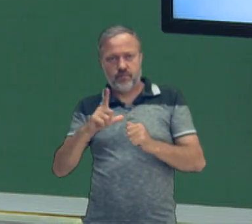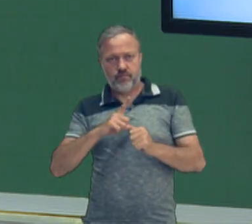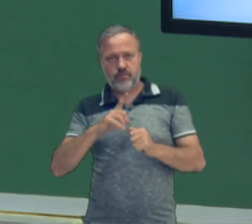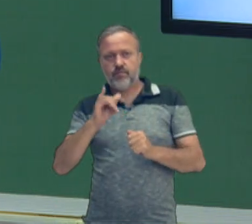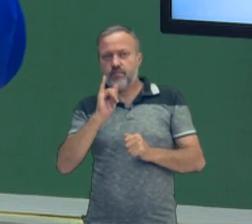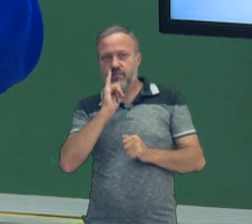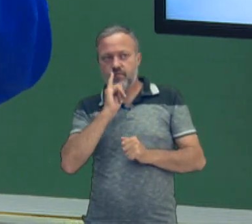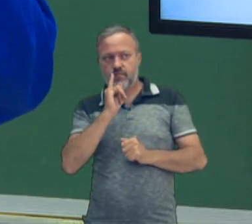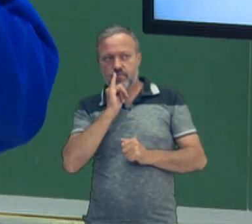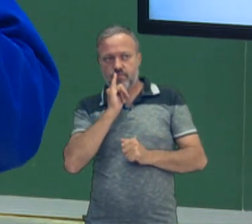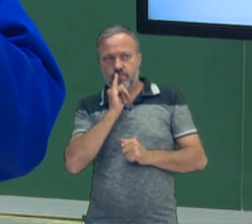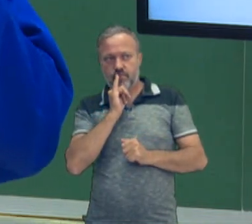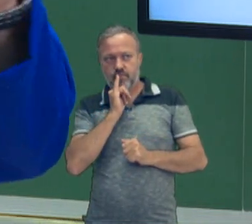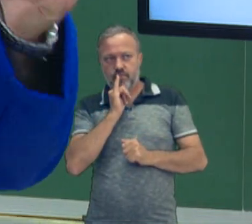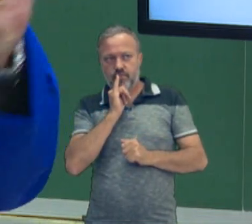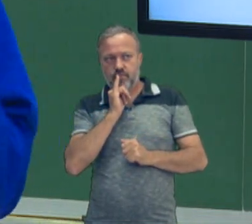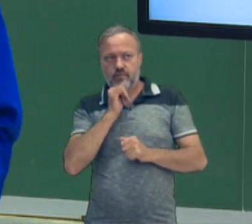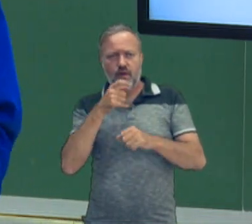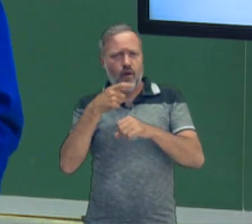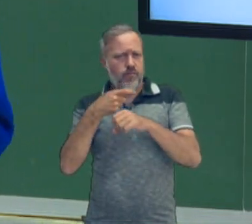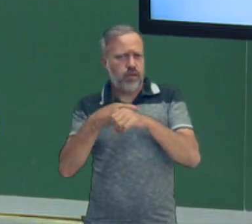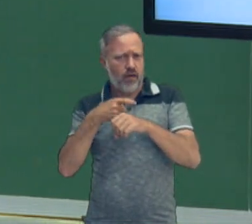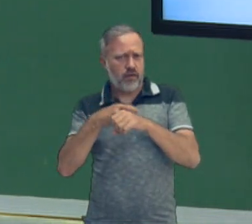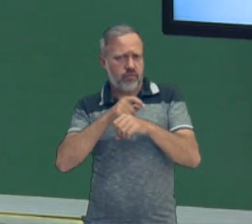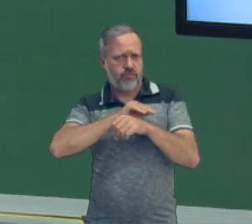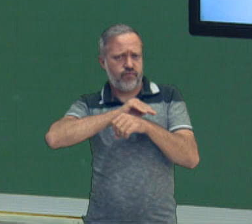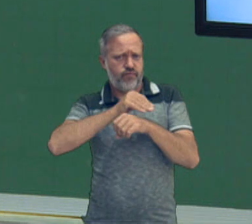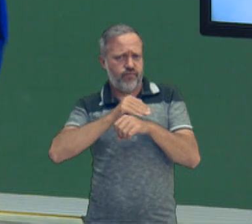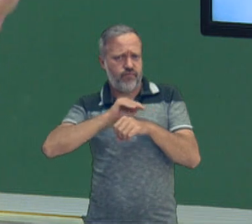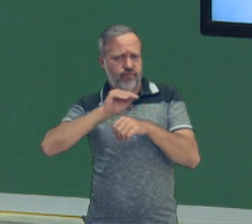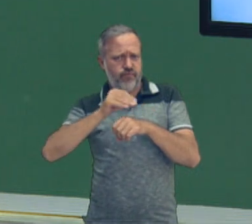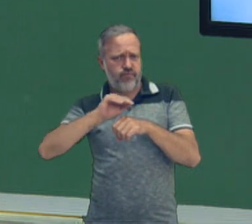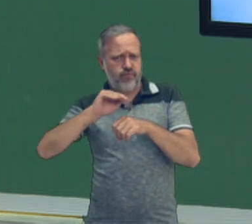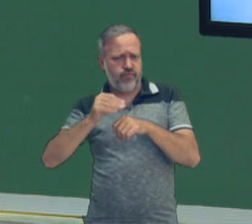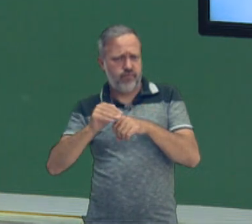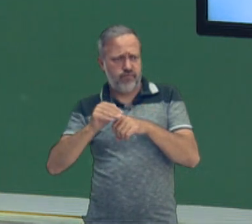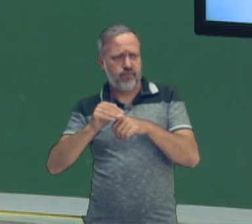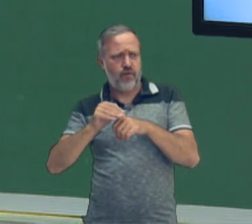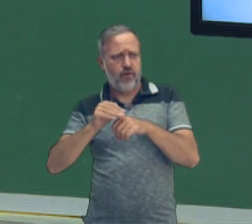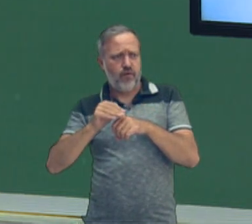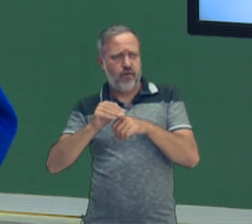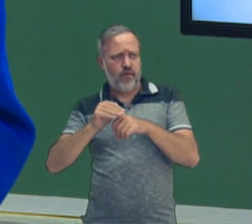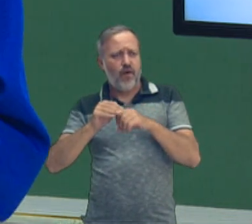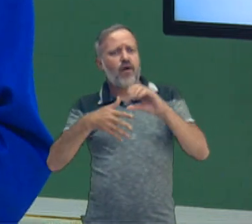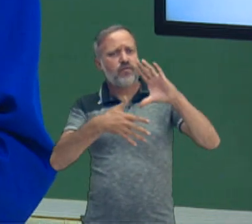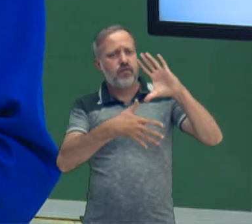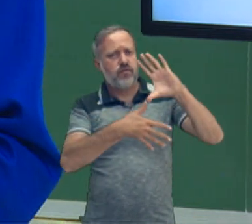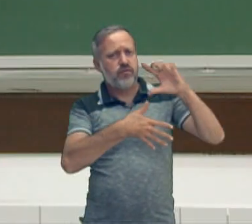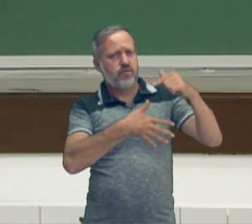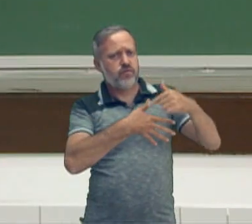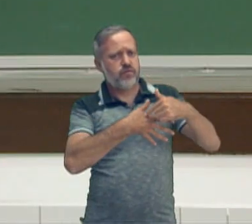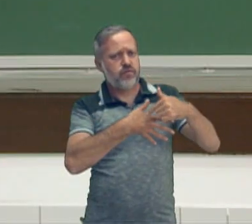exemplo, as rochosas, eu tenho aqui, né, considerando a América, eu tenho aqui os